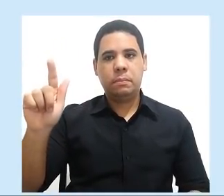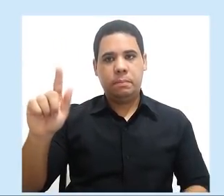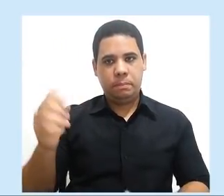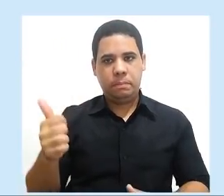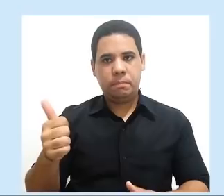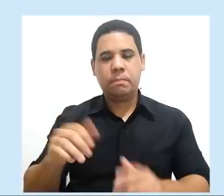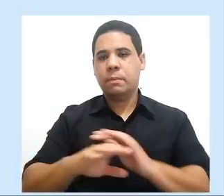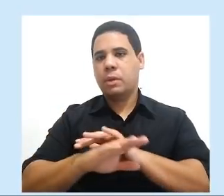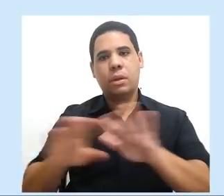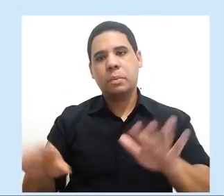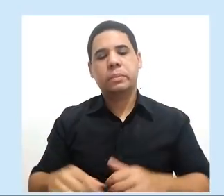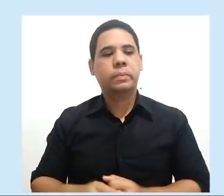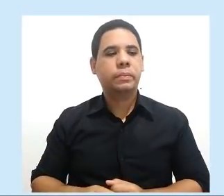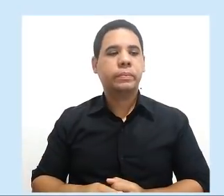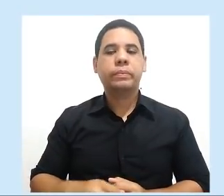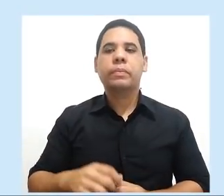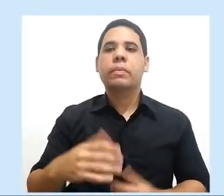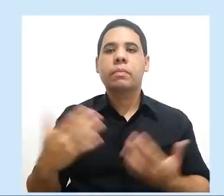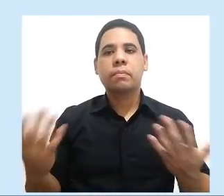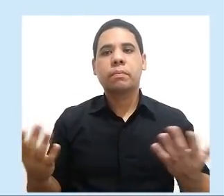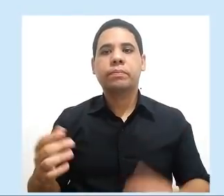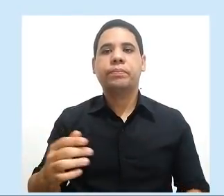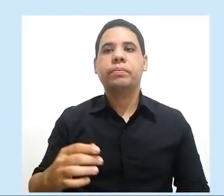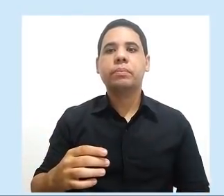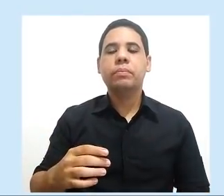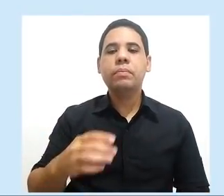bola! Acabou aí. Então, ó,